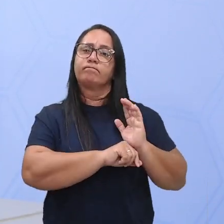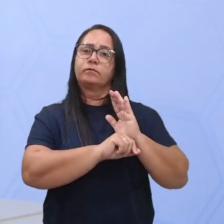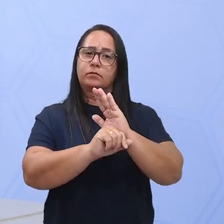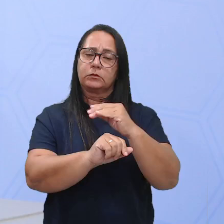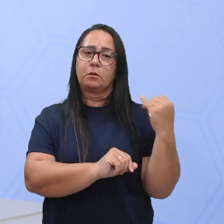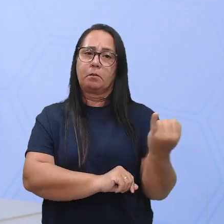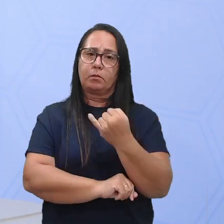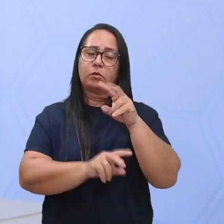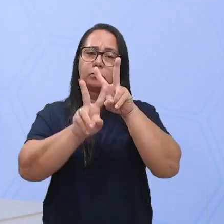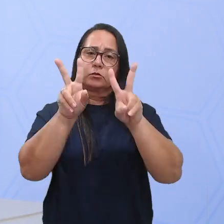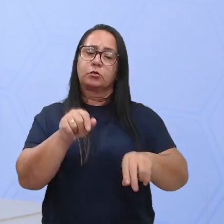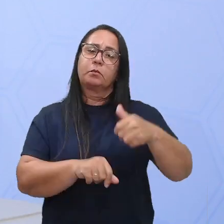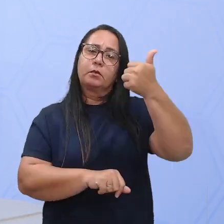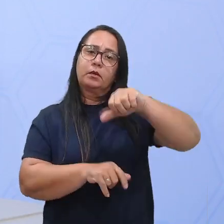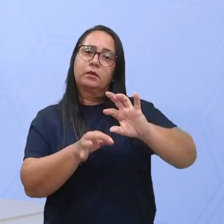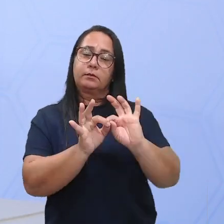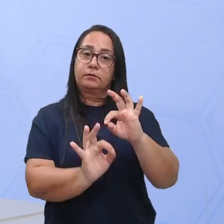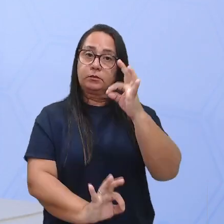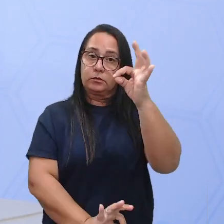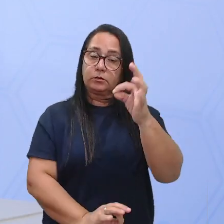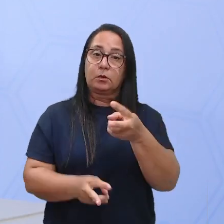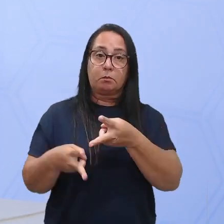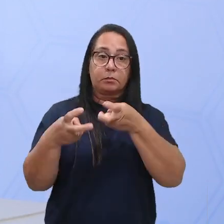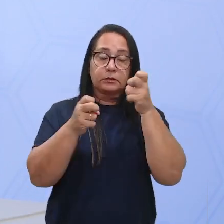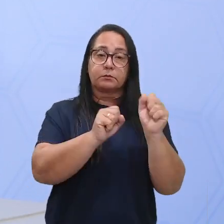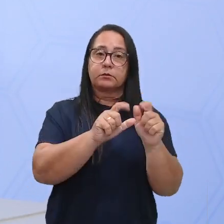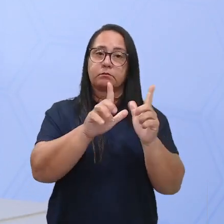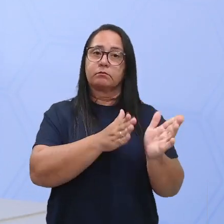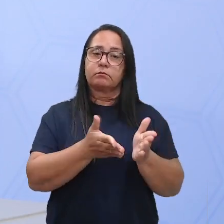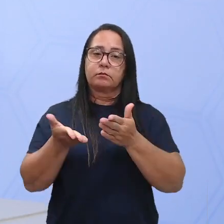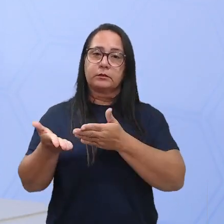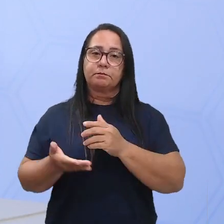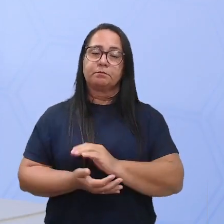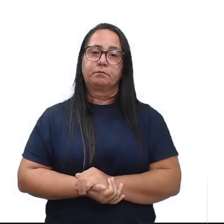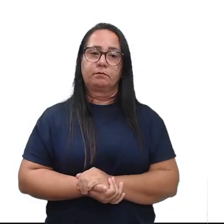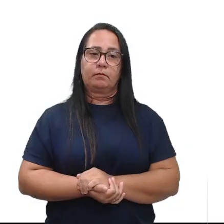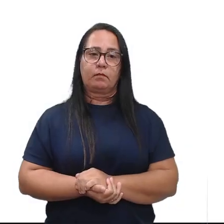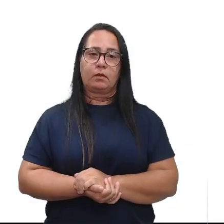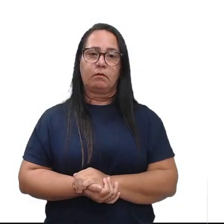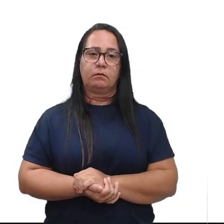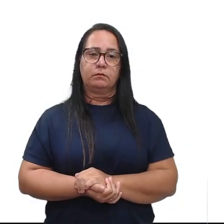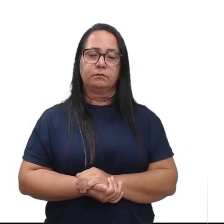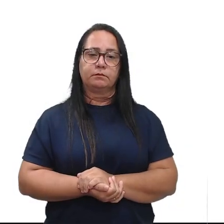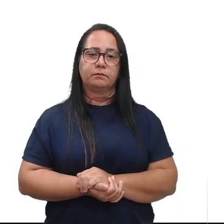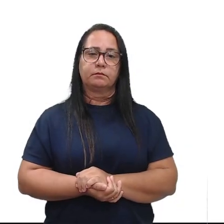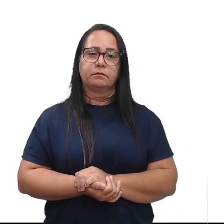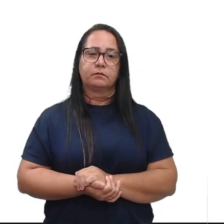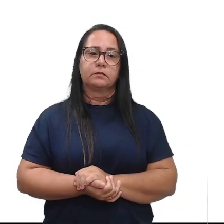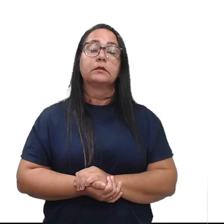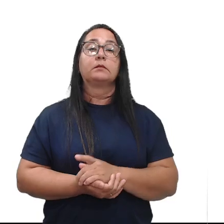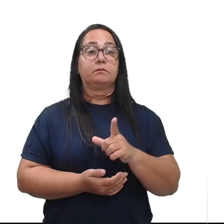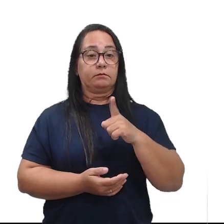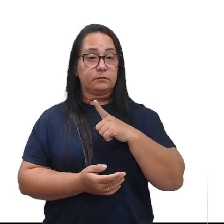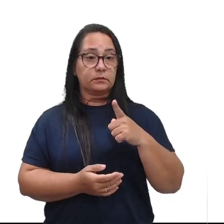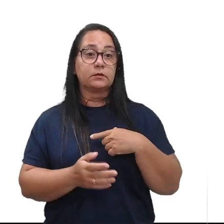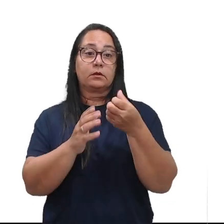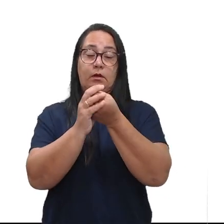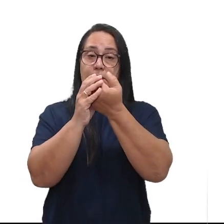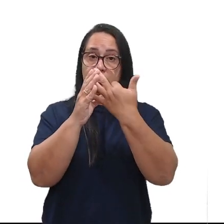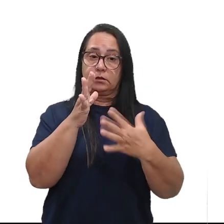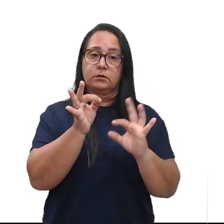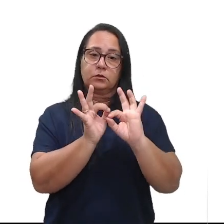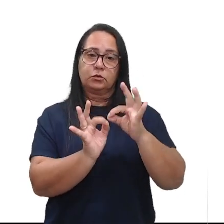sobre a análise do discurso. Observem a seguir. Bom, aqui a gente tem características